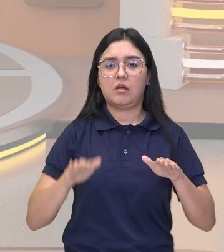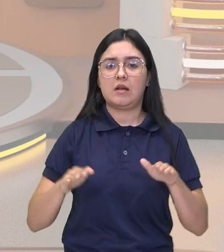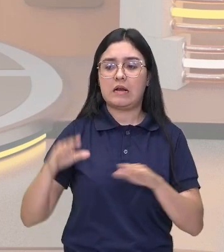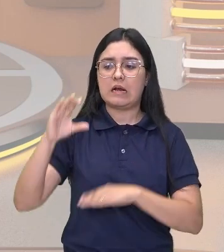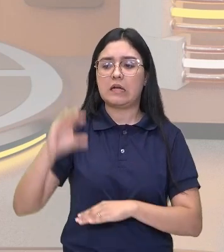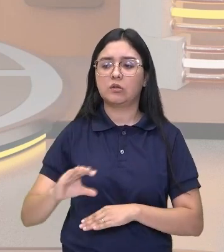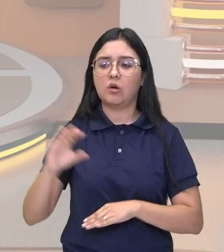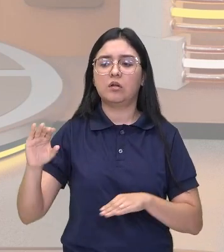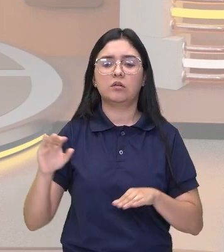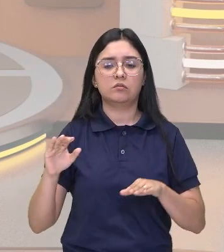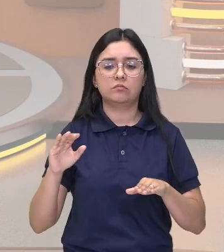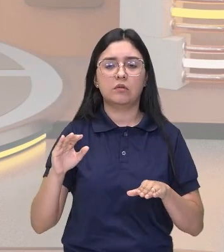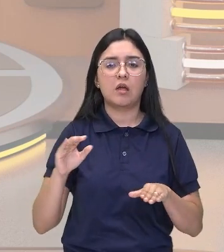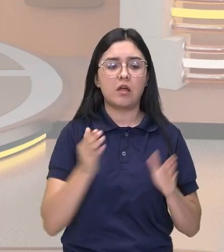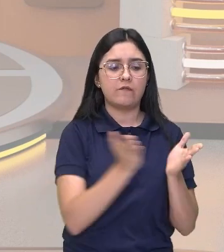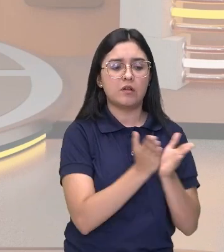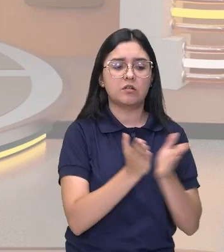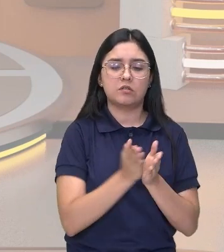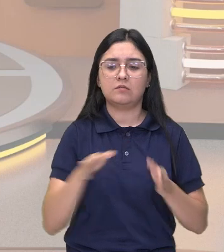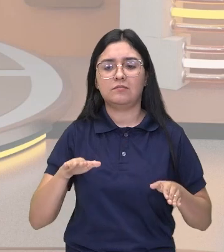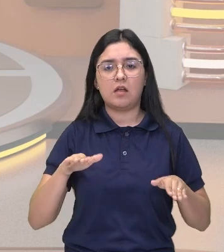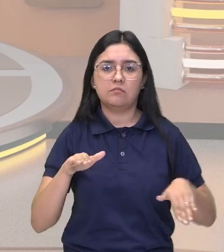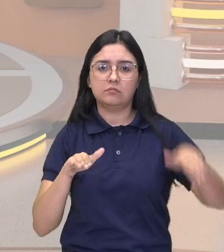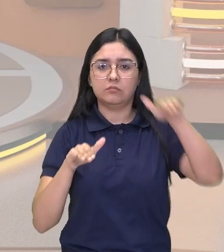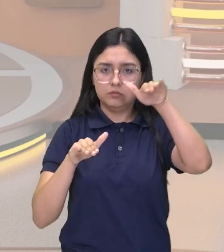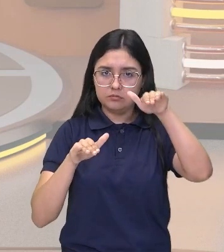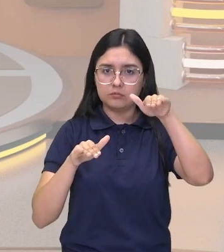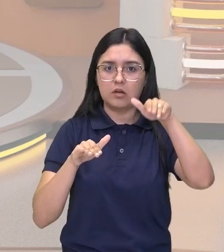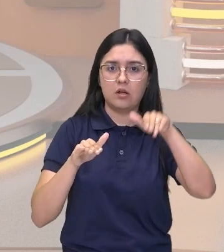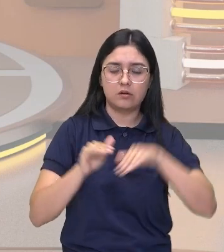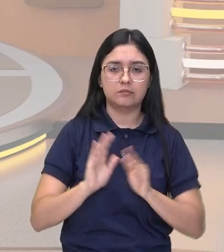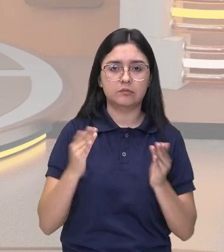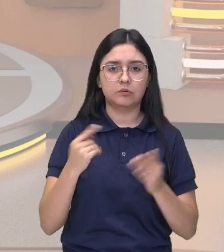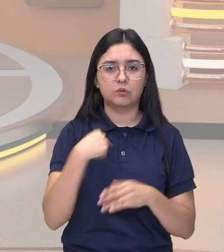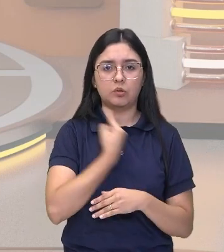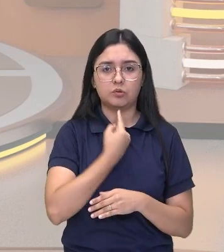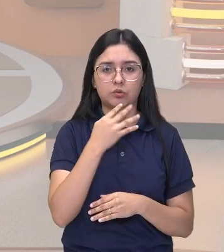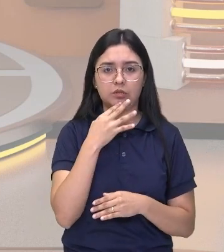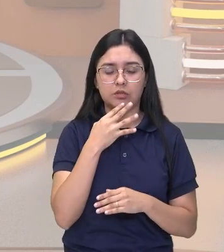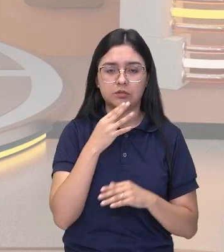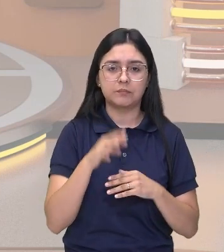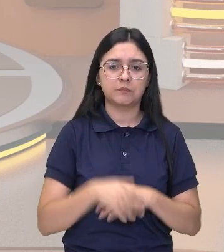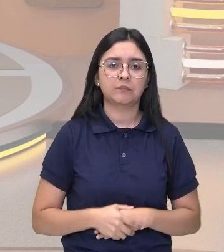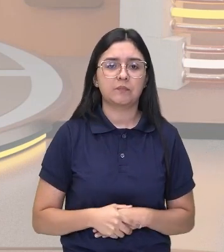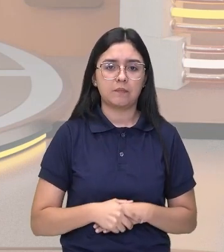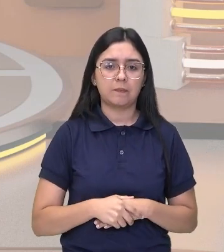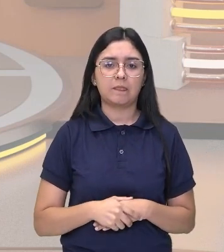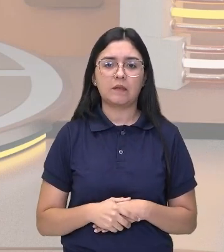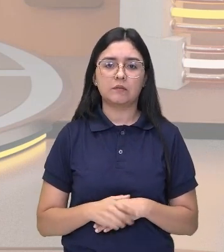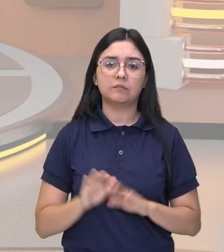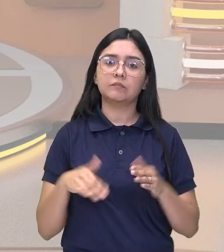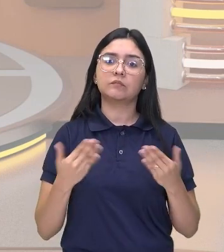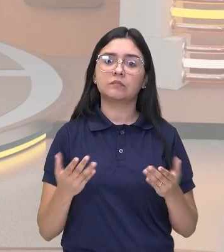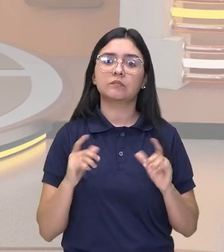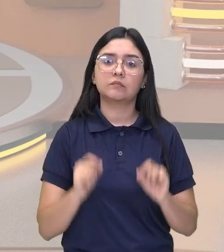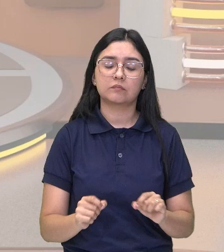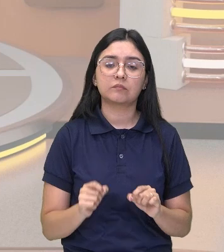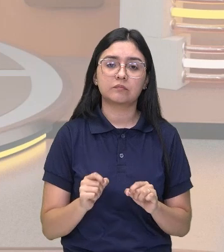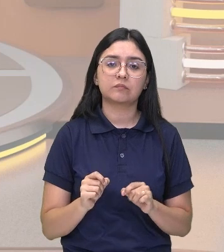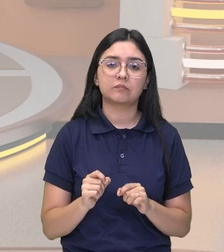o número de evangélicos protestantes, como a gente conhece, em relação ao número de católicos. Isso é um fenômeno